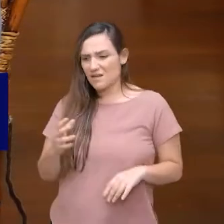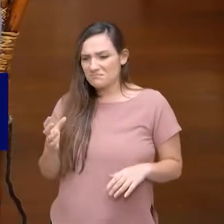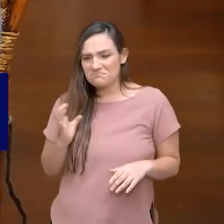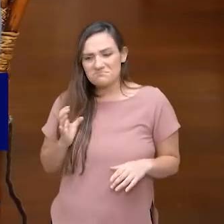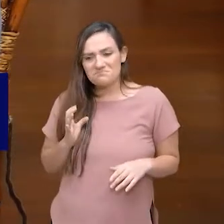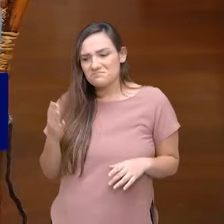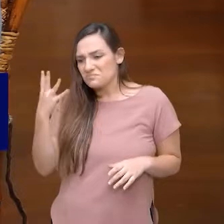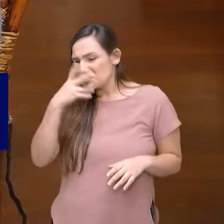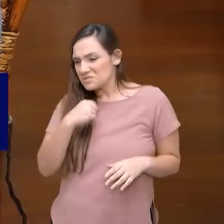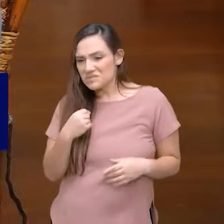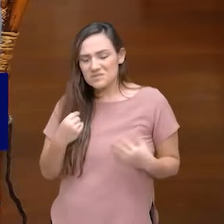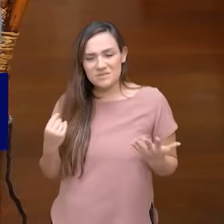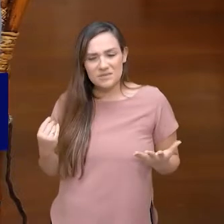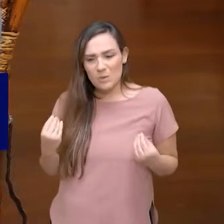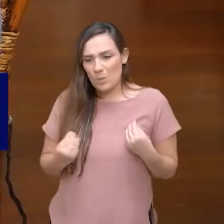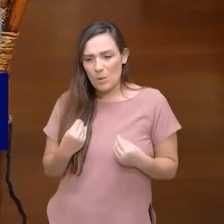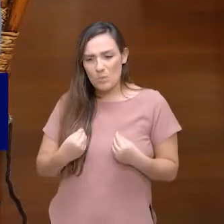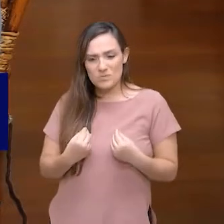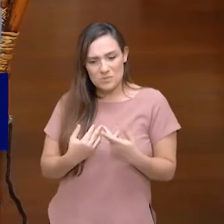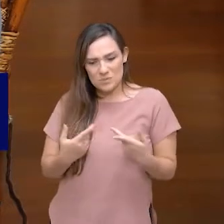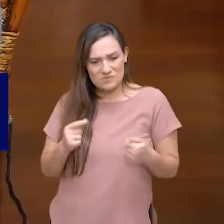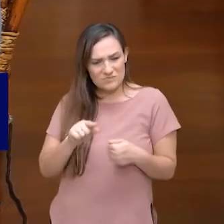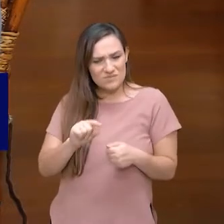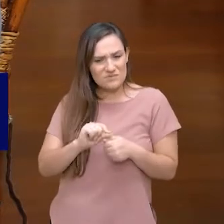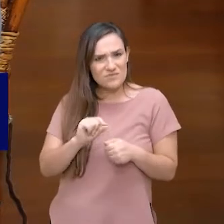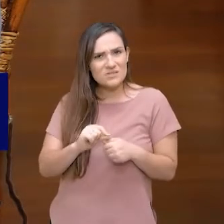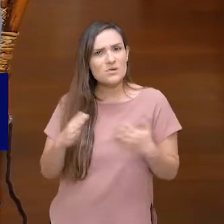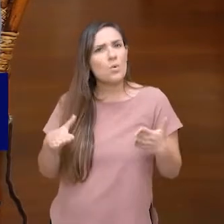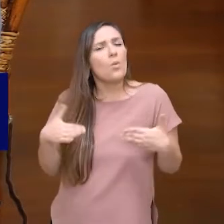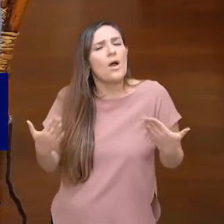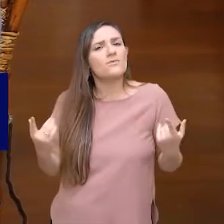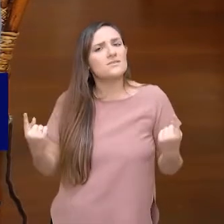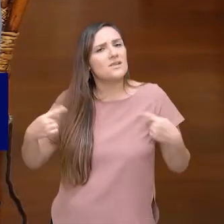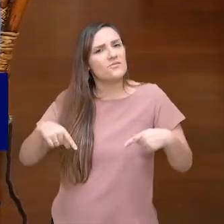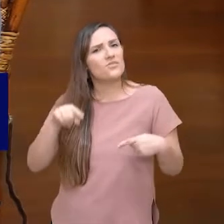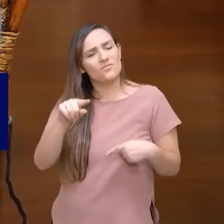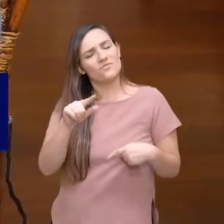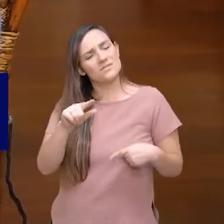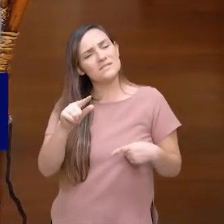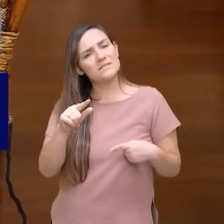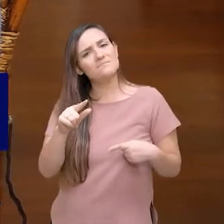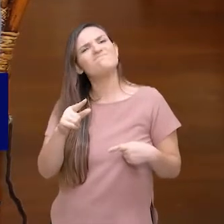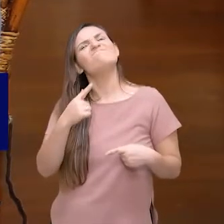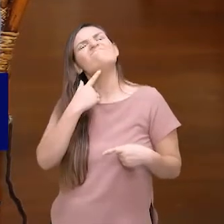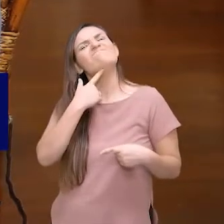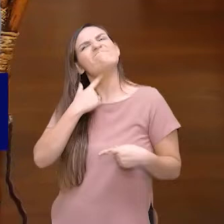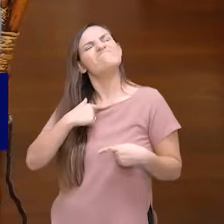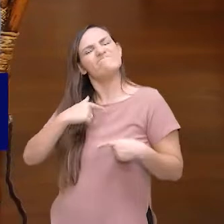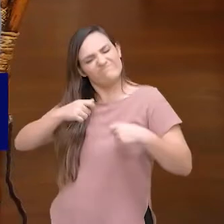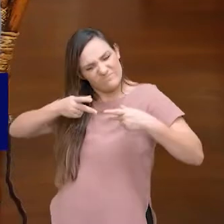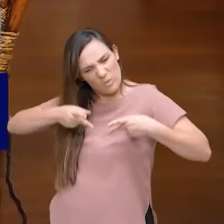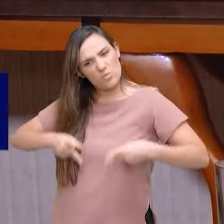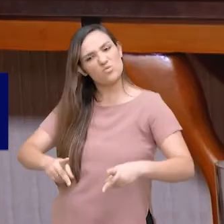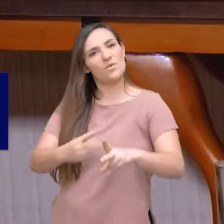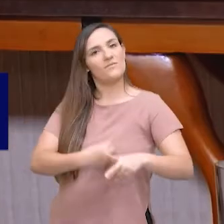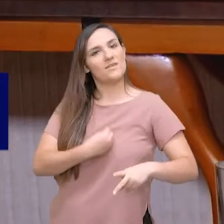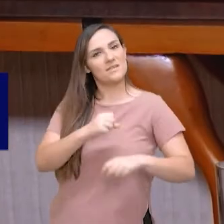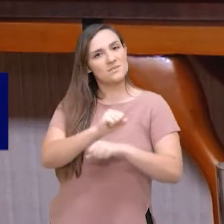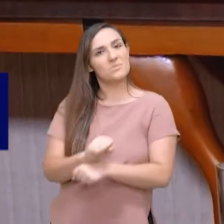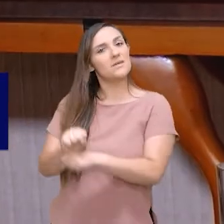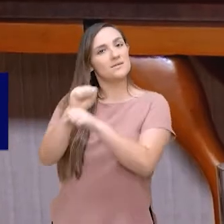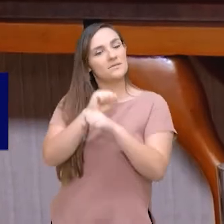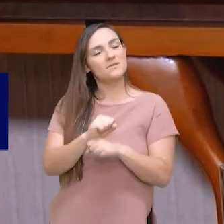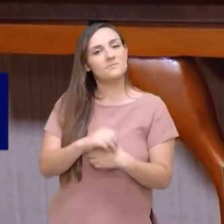densa, como é que quando o senhor acorda, quais são os desafios que o senhor se coloca para manter essa esperança, essa fé na vida?